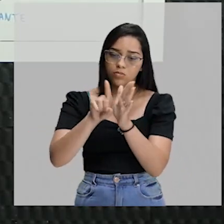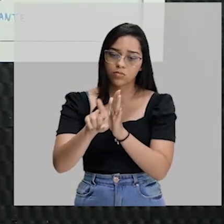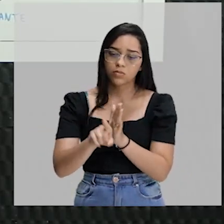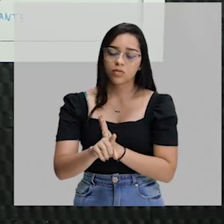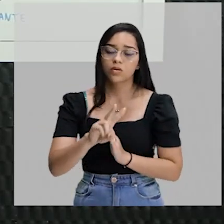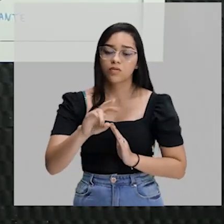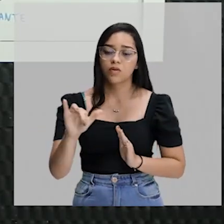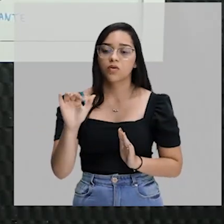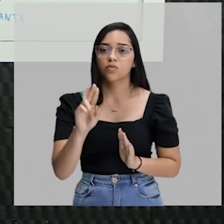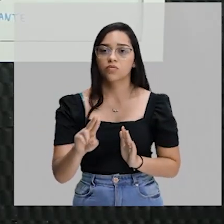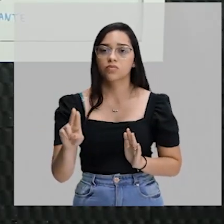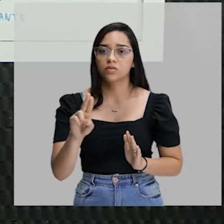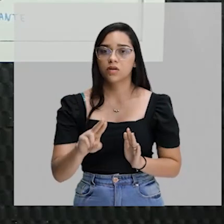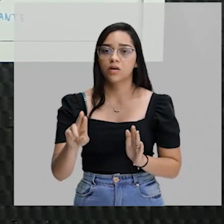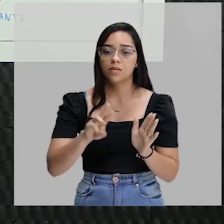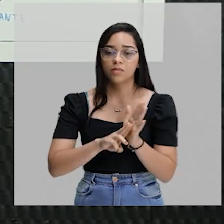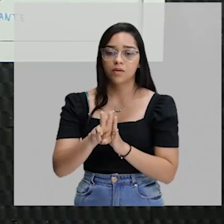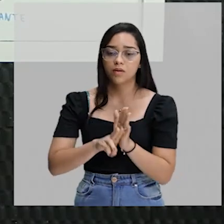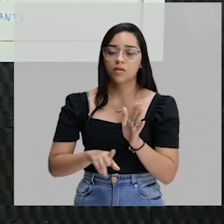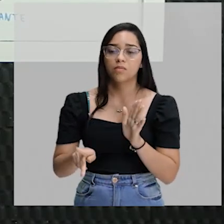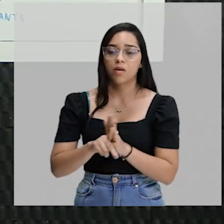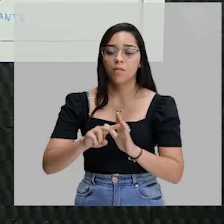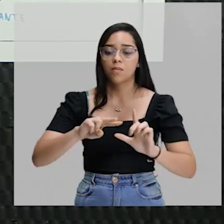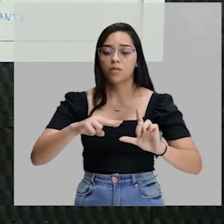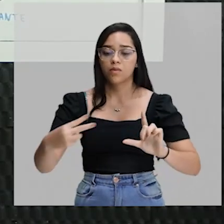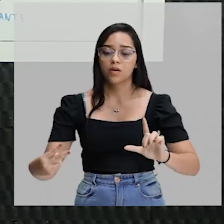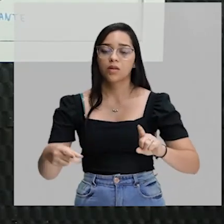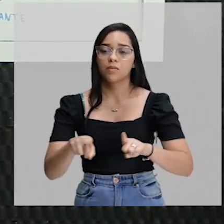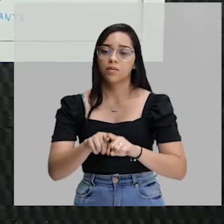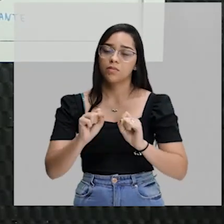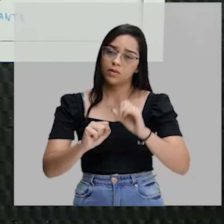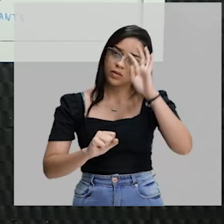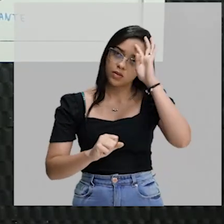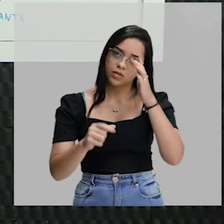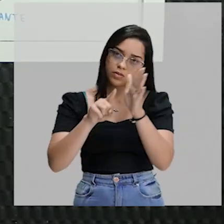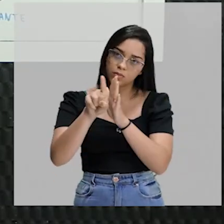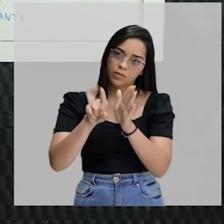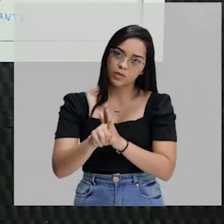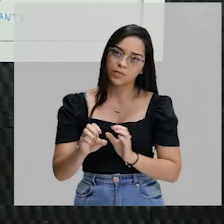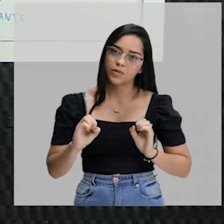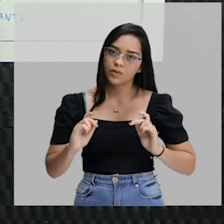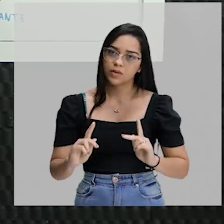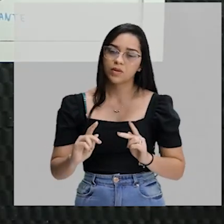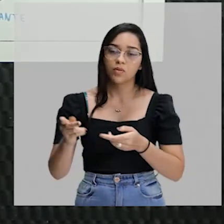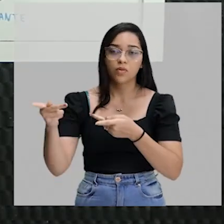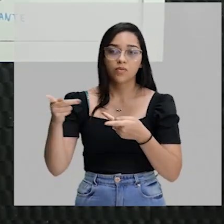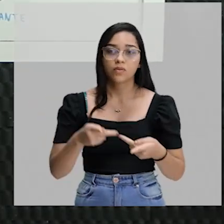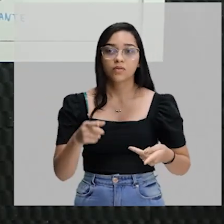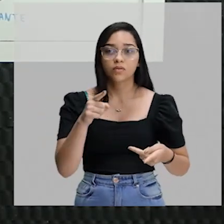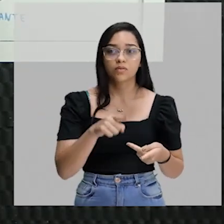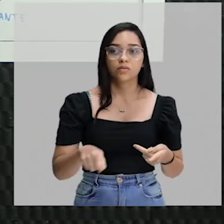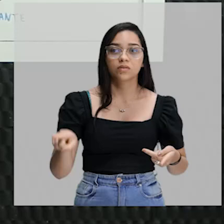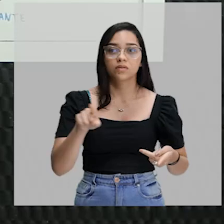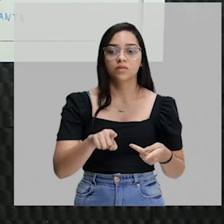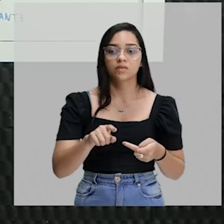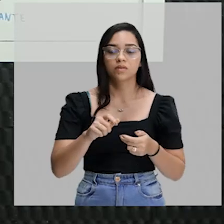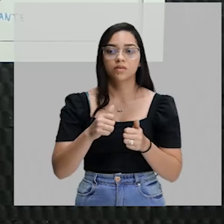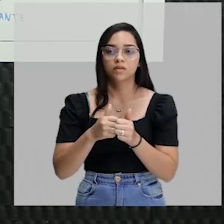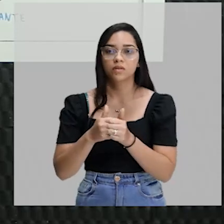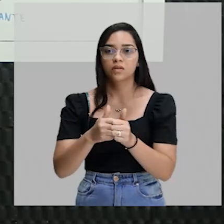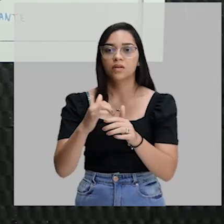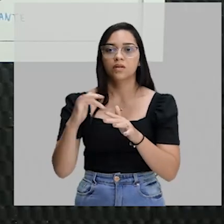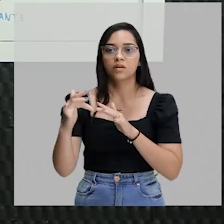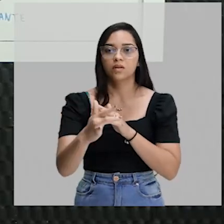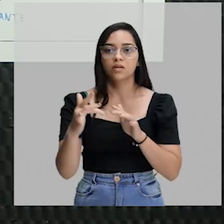gente vai utilizar o método dos heredogramas para a resolução dessas questões. Então, convido vocês a seguir as nossas redes